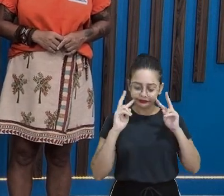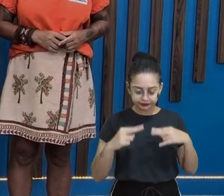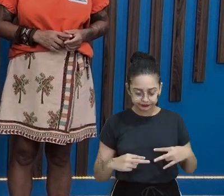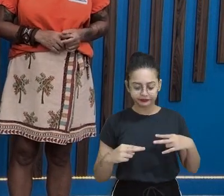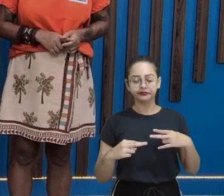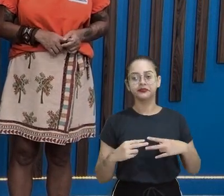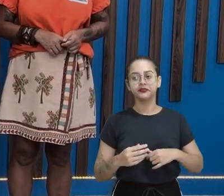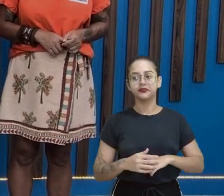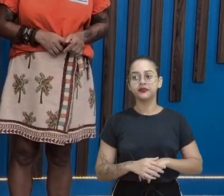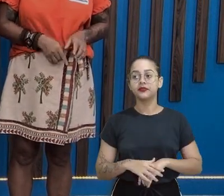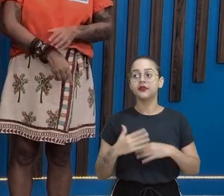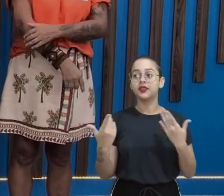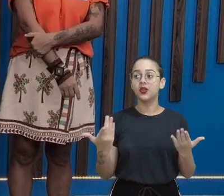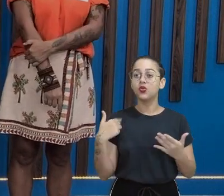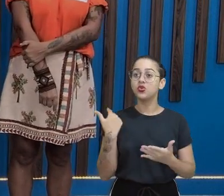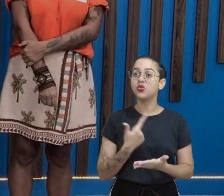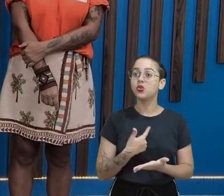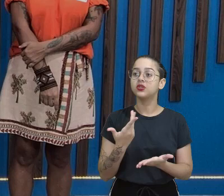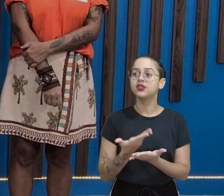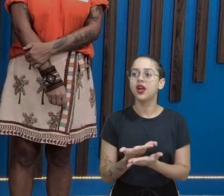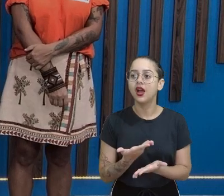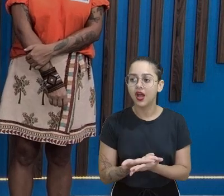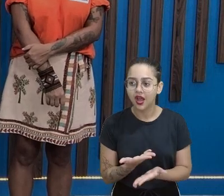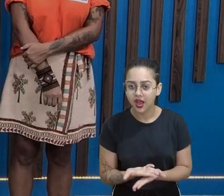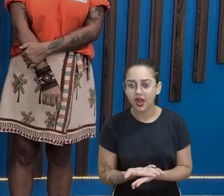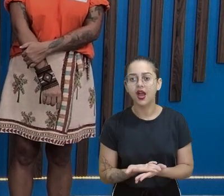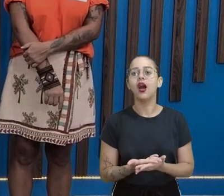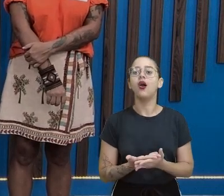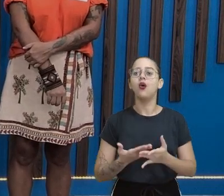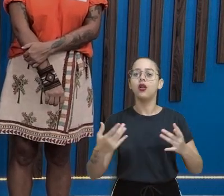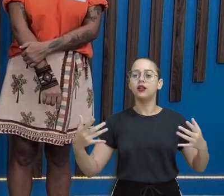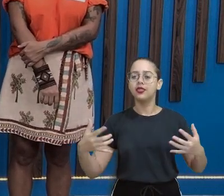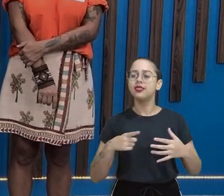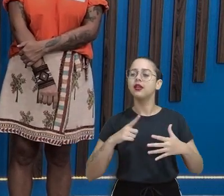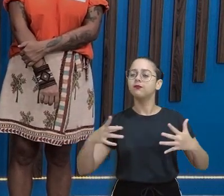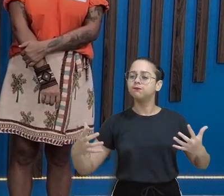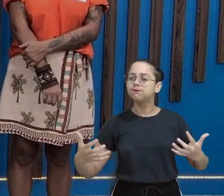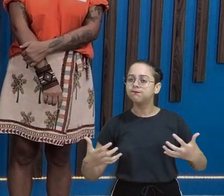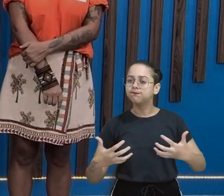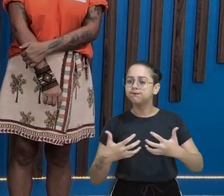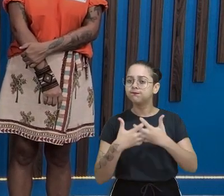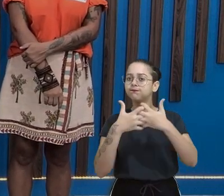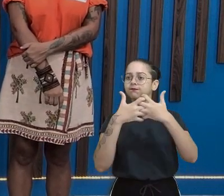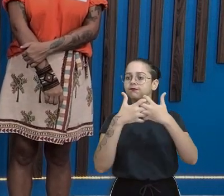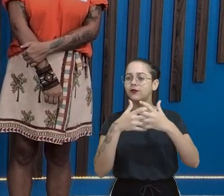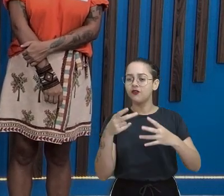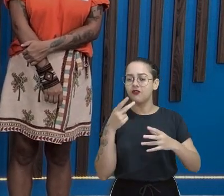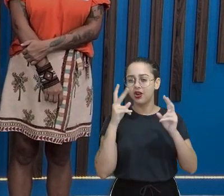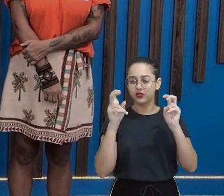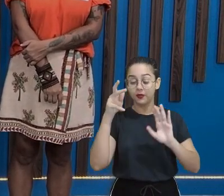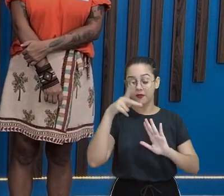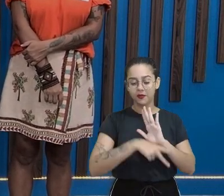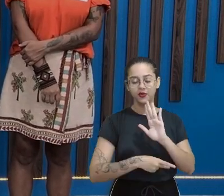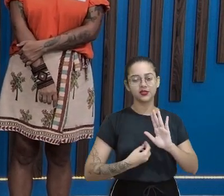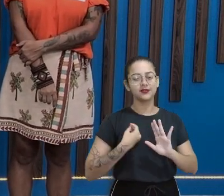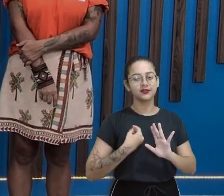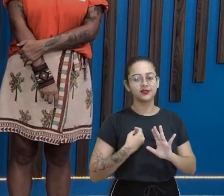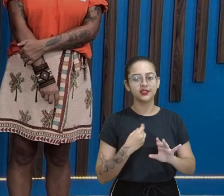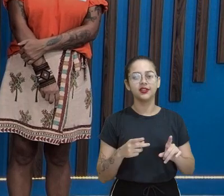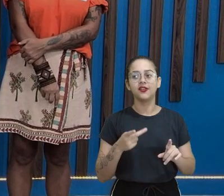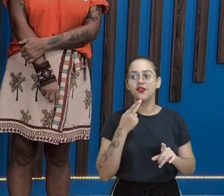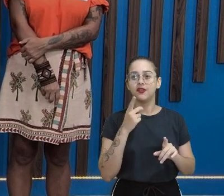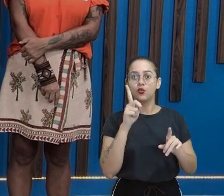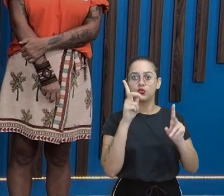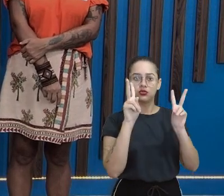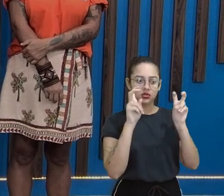veja que as nossas aulas, elas dialogam muito bem, né? Porque é isso, quando a gente fala de projeto de vida, a gente está falando de um